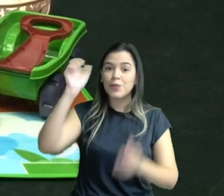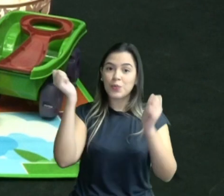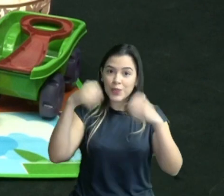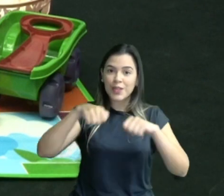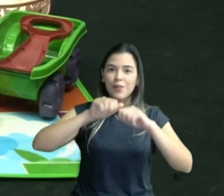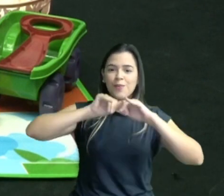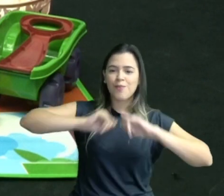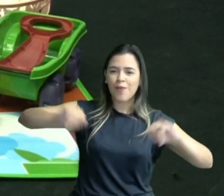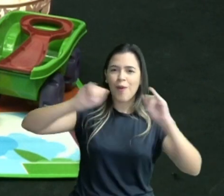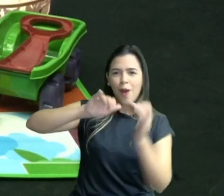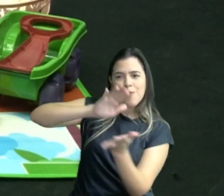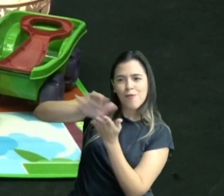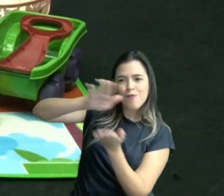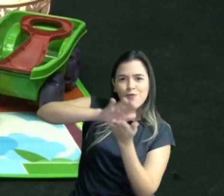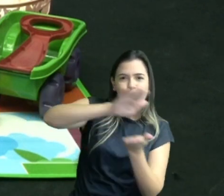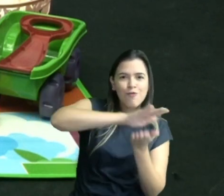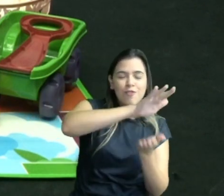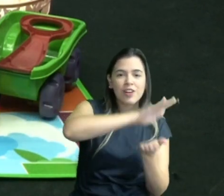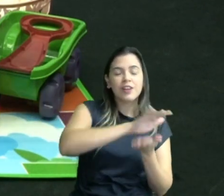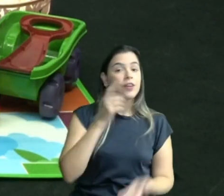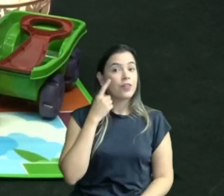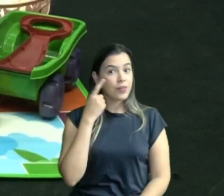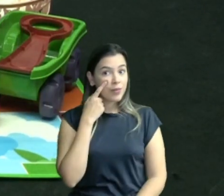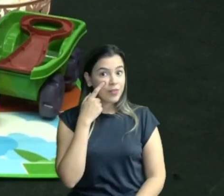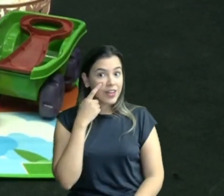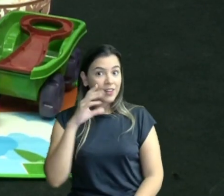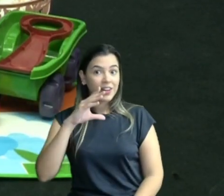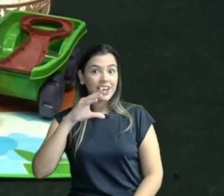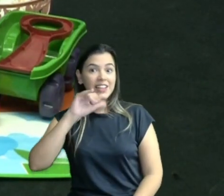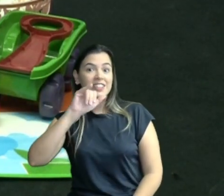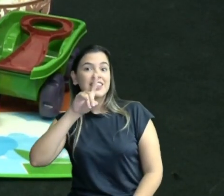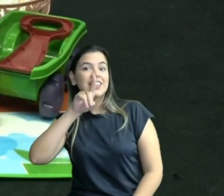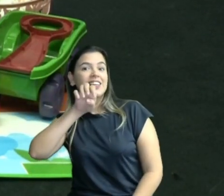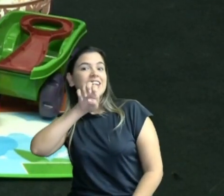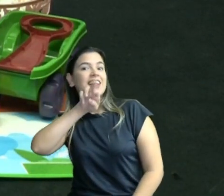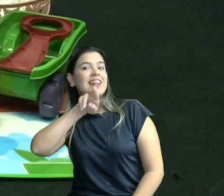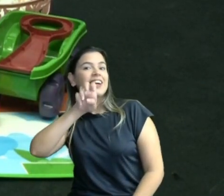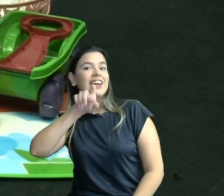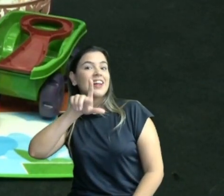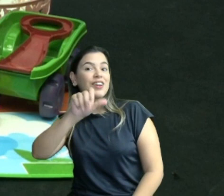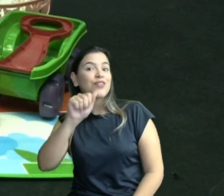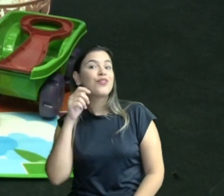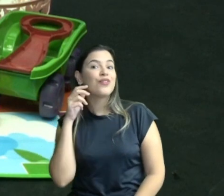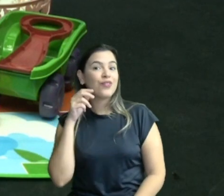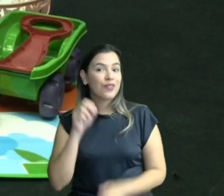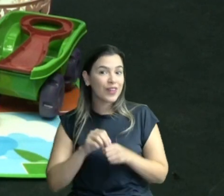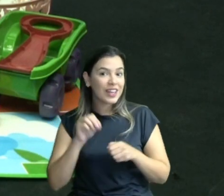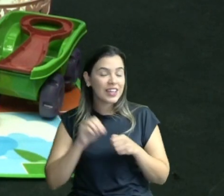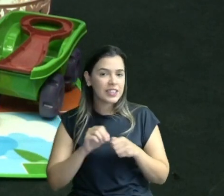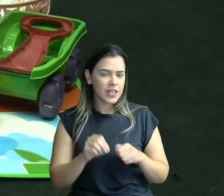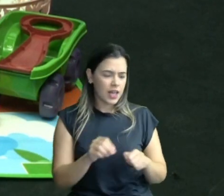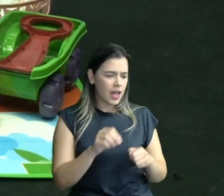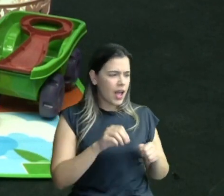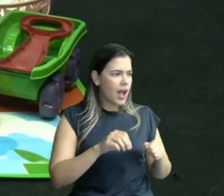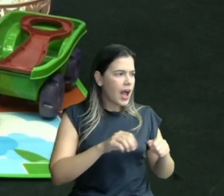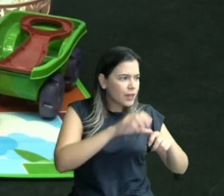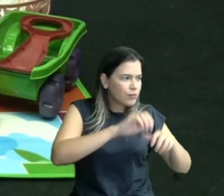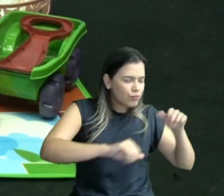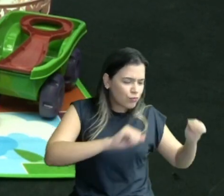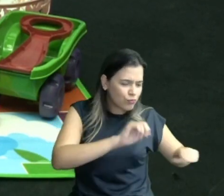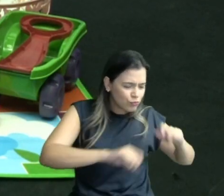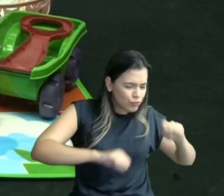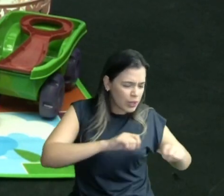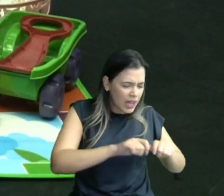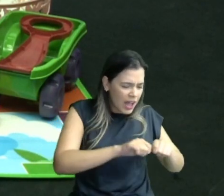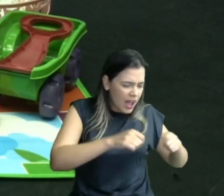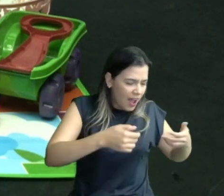para publicar lá vamos ver o que assim ela fez um a Cinderela Abril sem demora um livro com